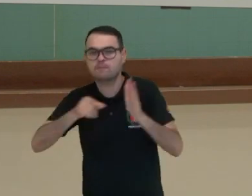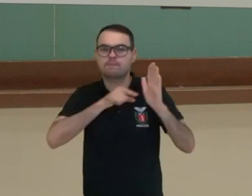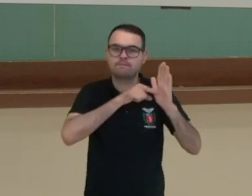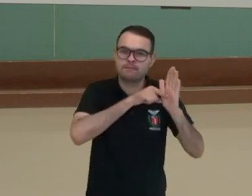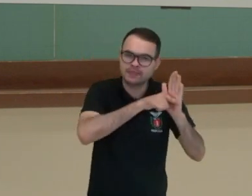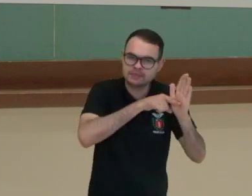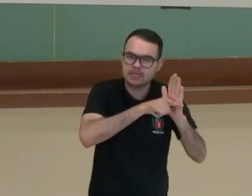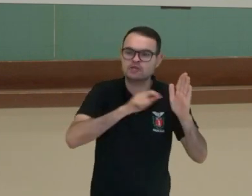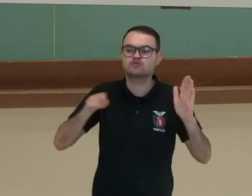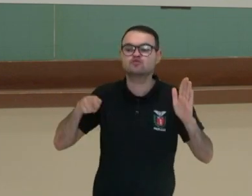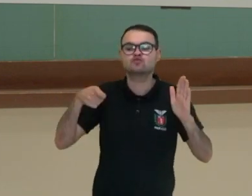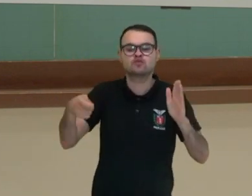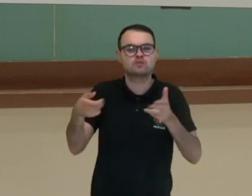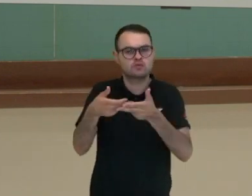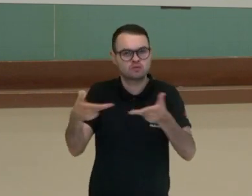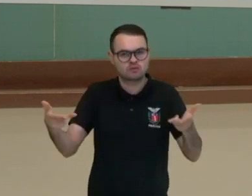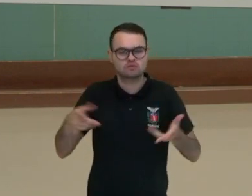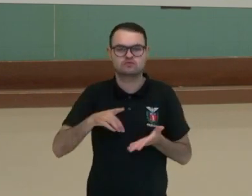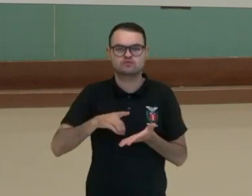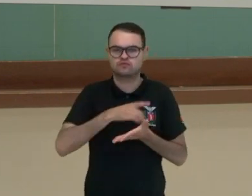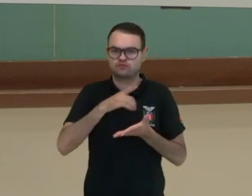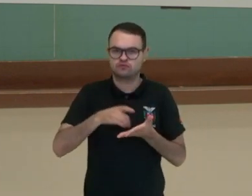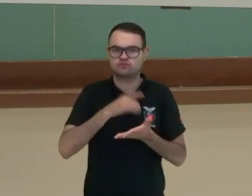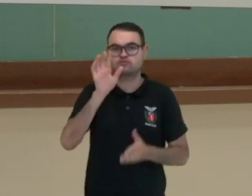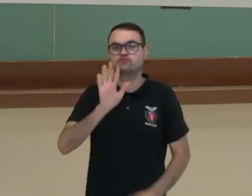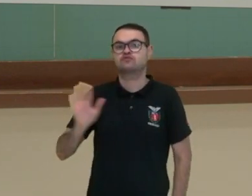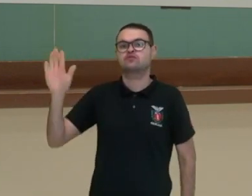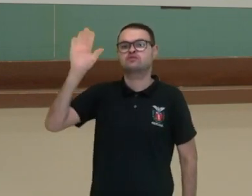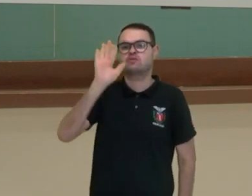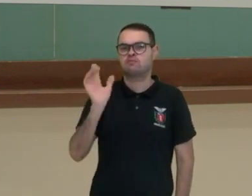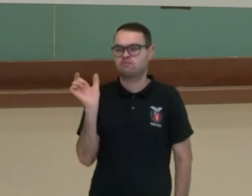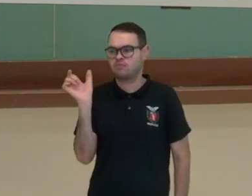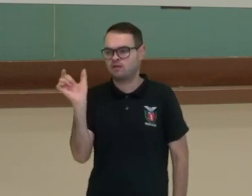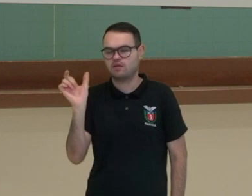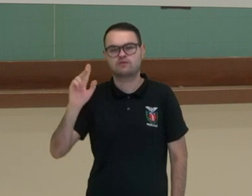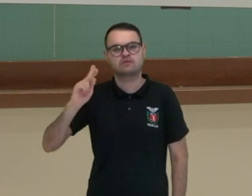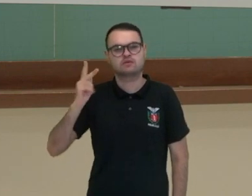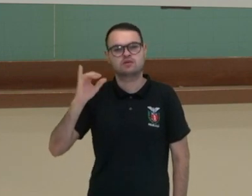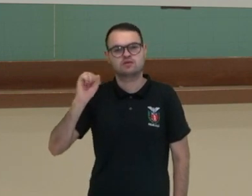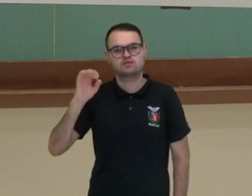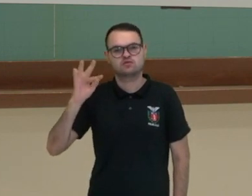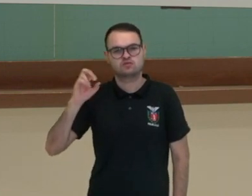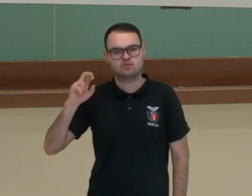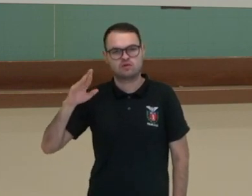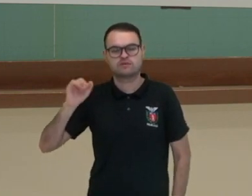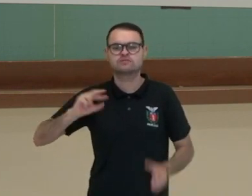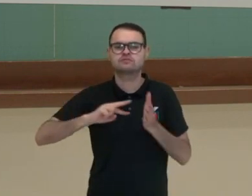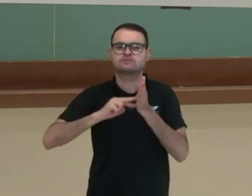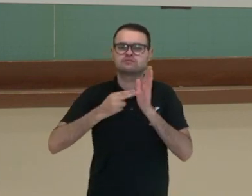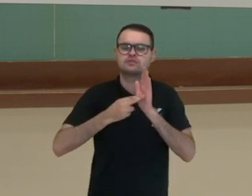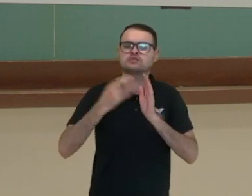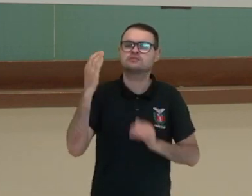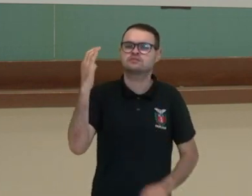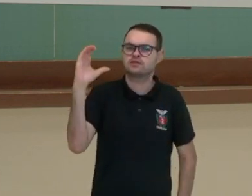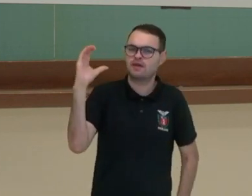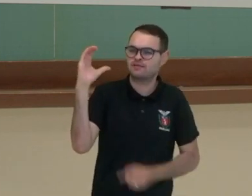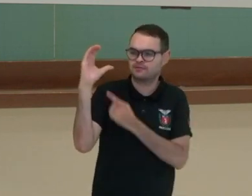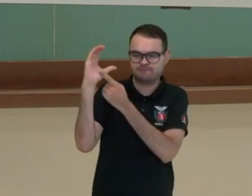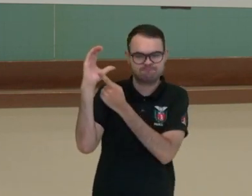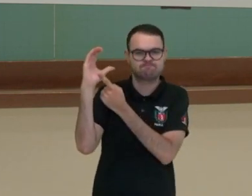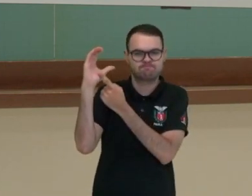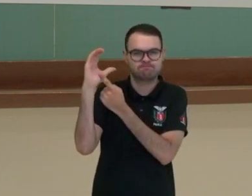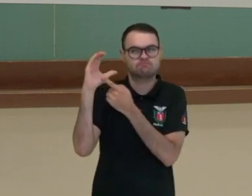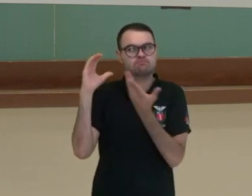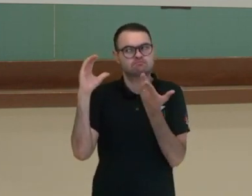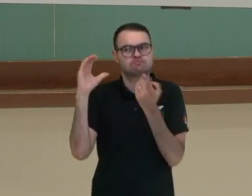né? Nos dicionários, em geral, a palavra história significa ciência, né? Se a gente diz